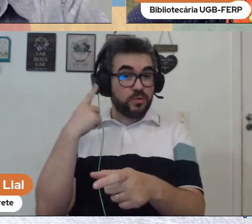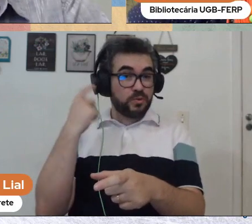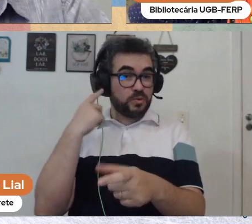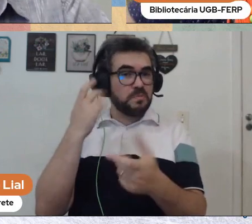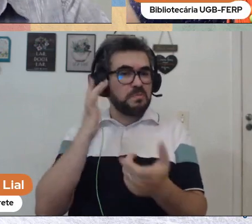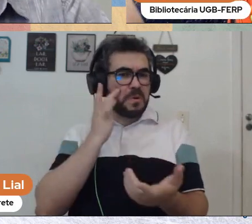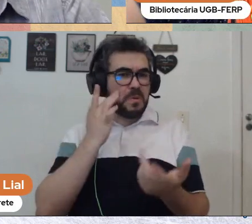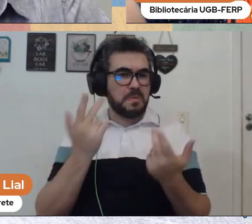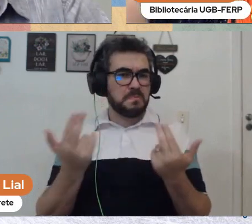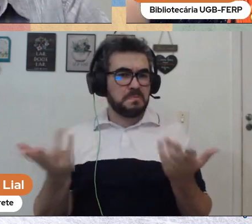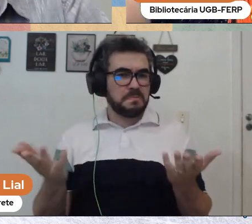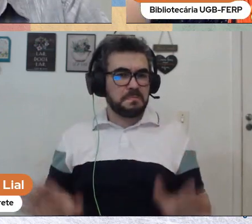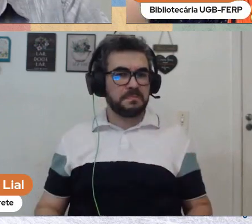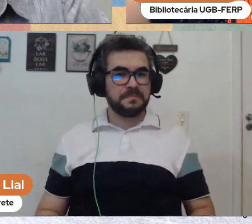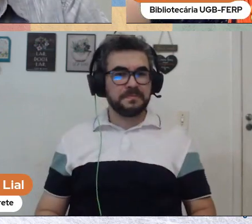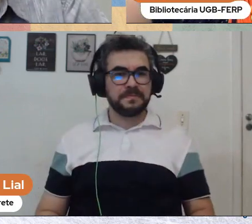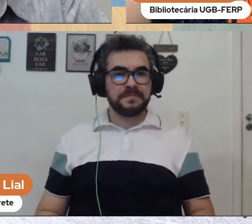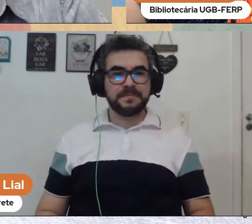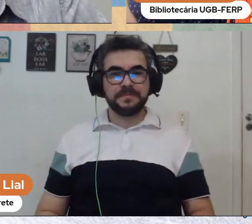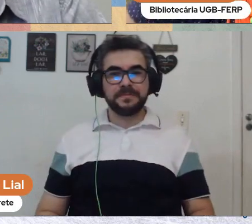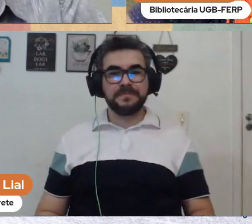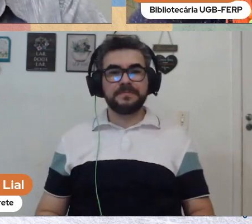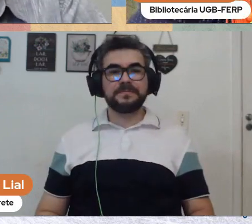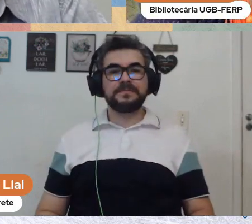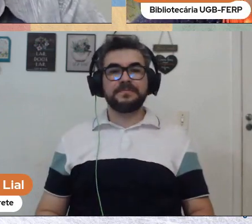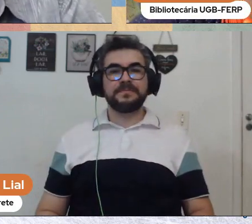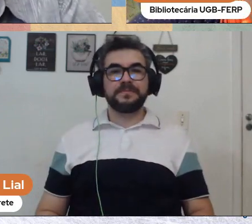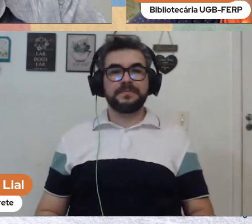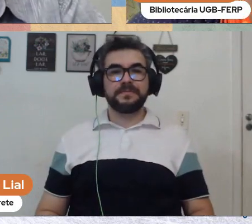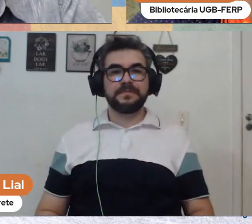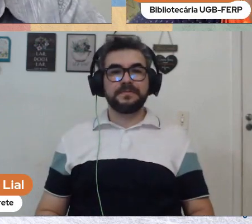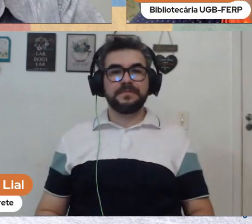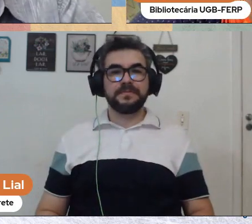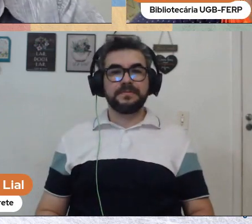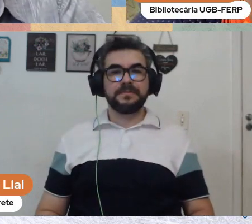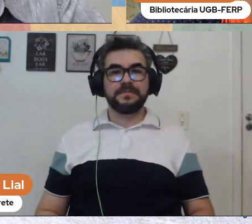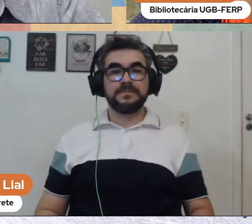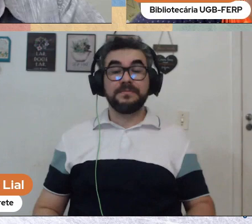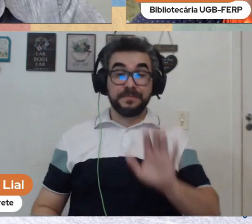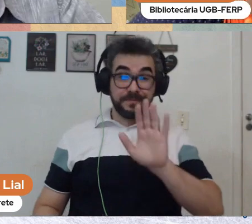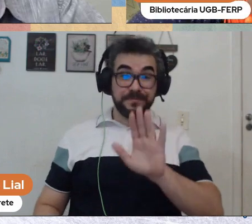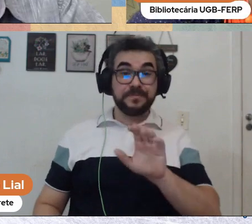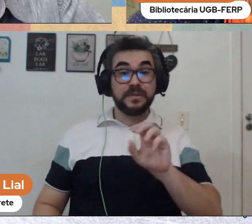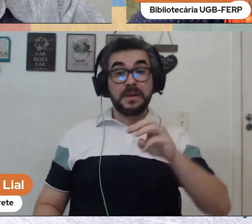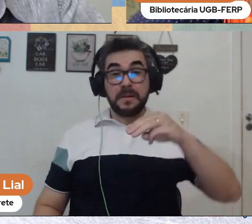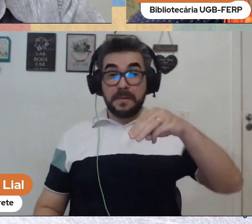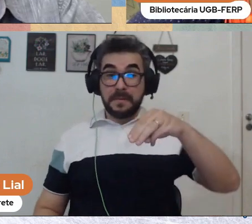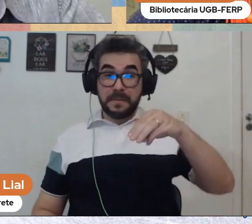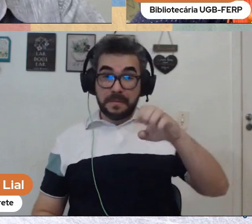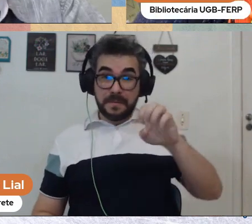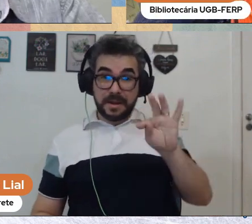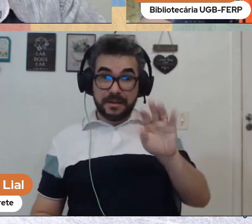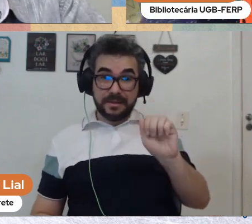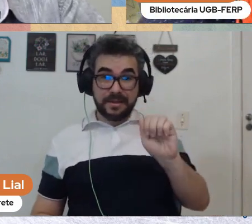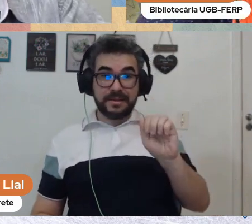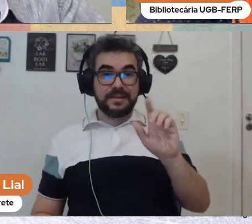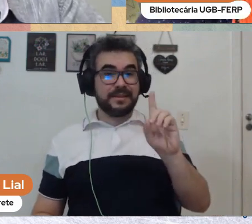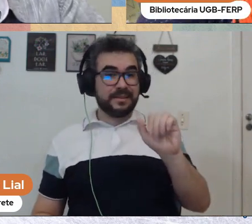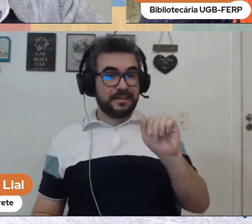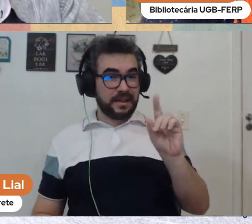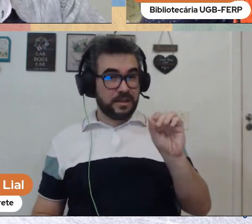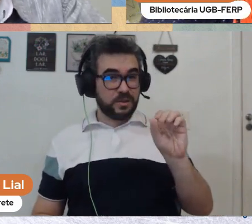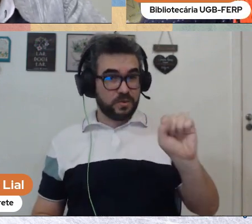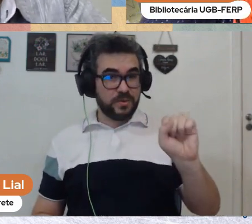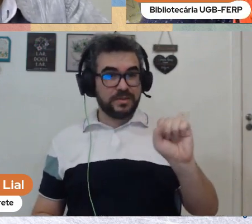parte fundamental. E tem nos metadados técnicos a parte do direito autoral. E o que acontece, pelo